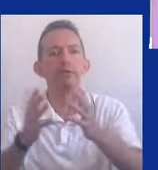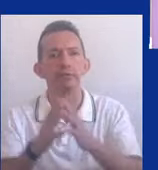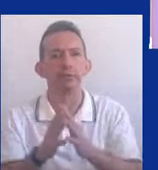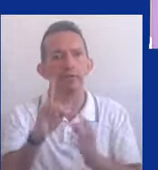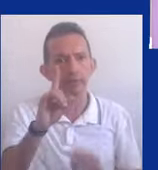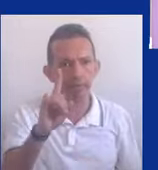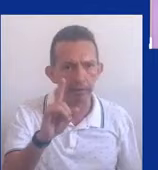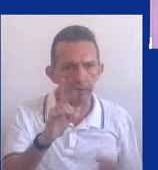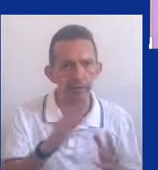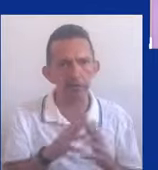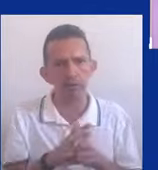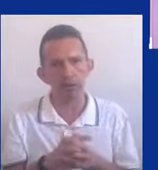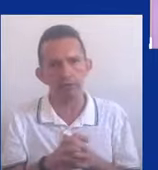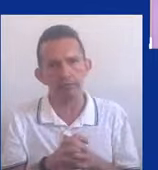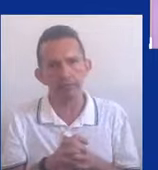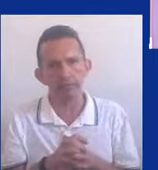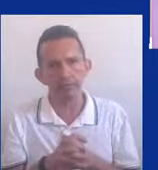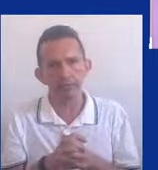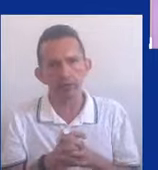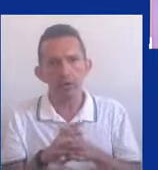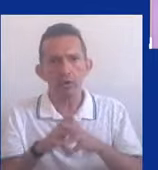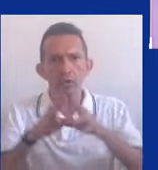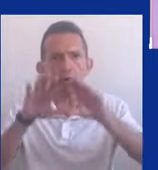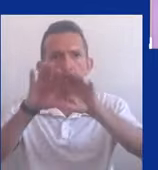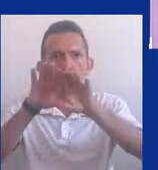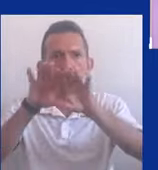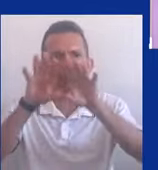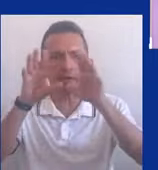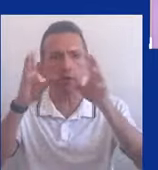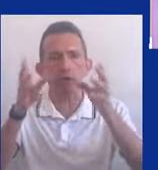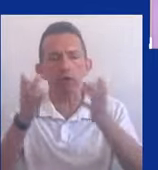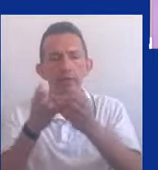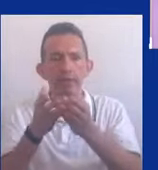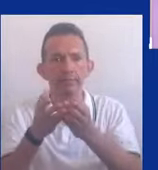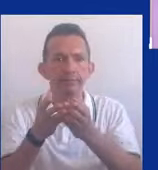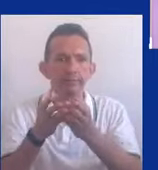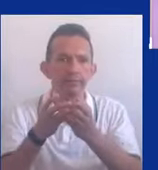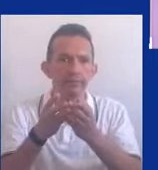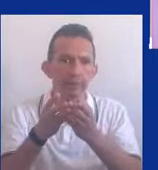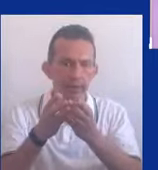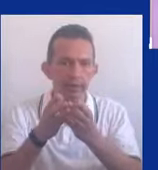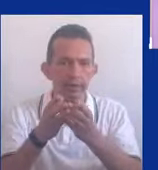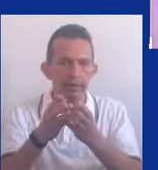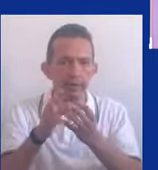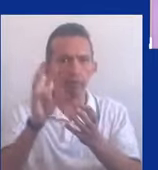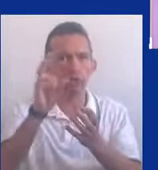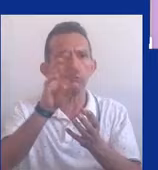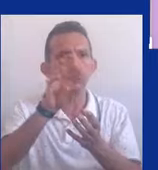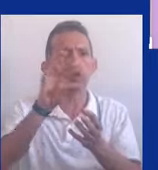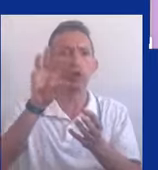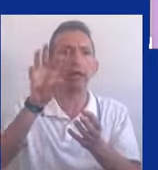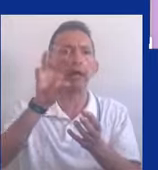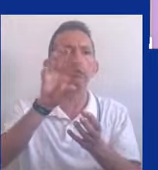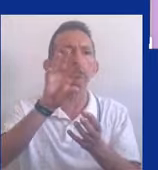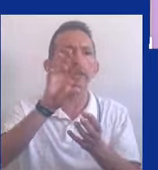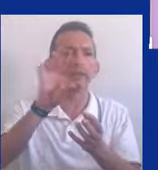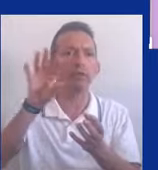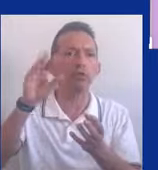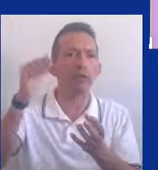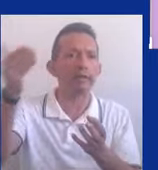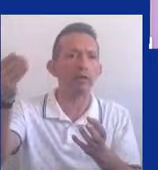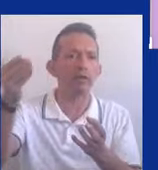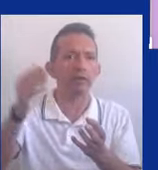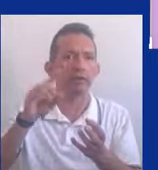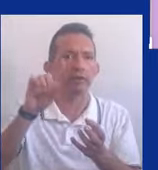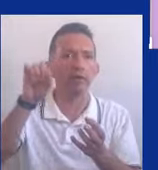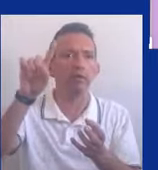na prova? Aí você pensa o seguinte: o movimento de ciclose, né, é muito comum eles colocar lá o desenho